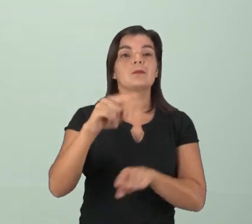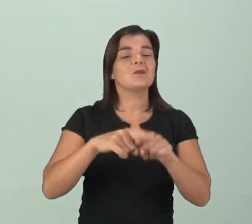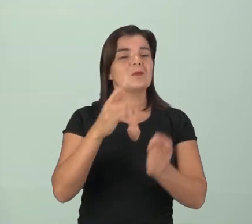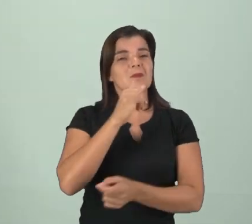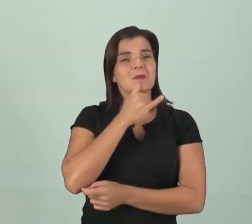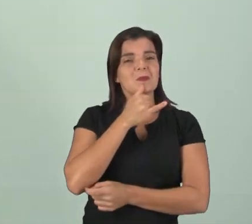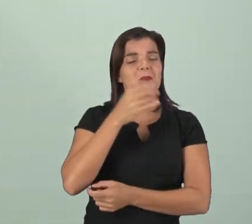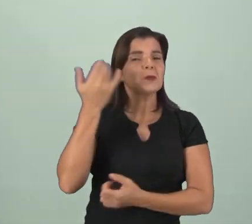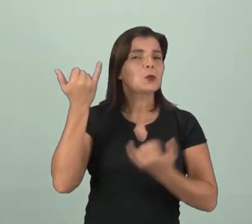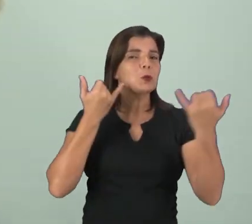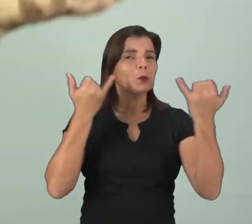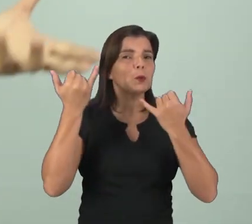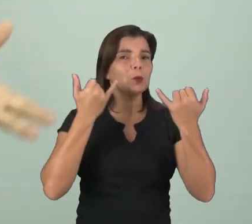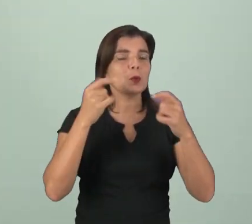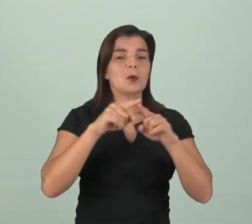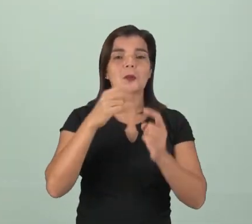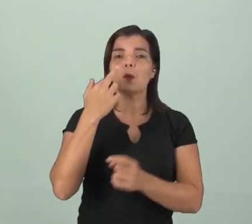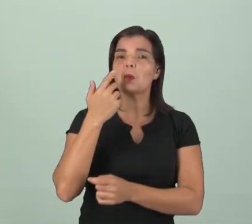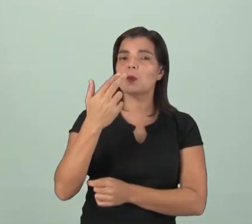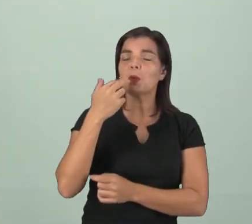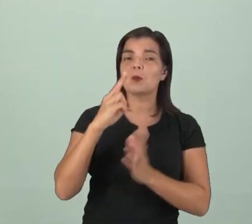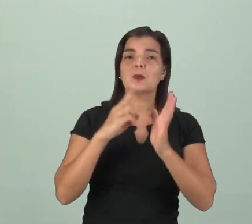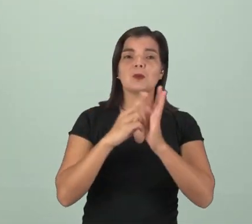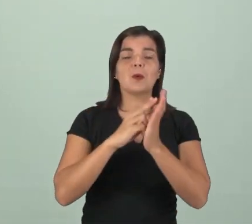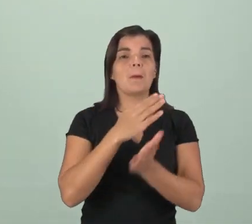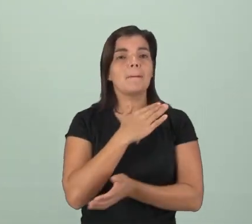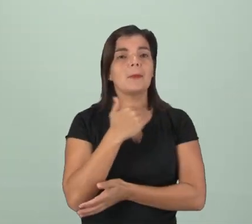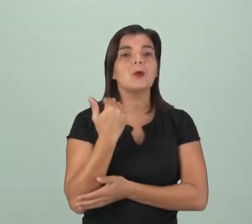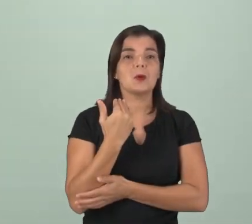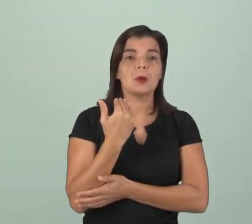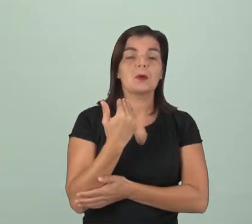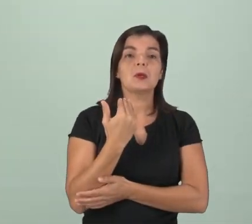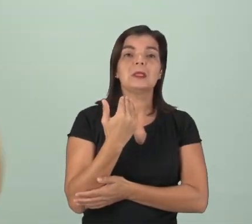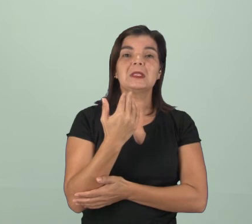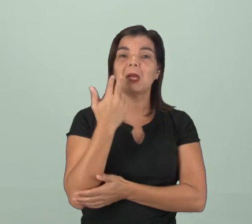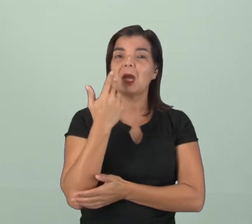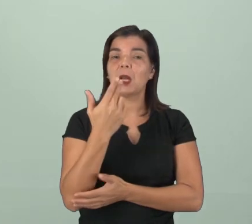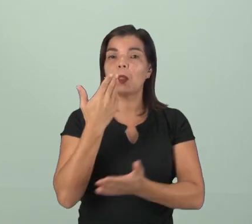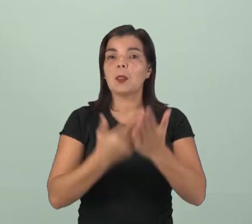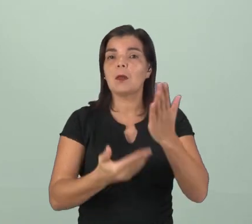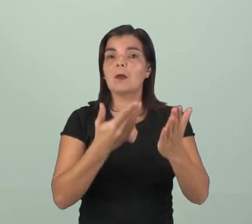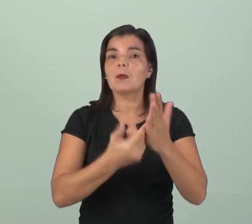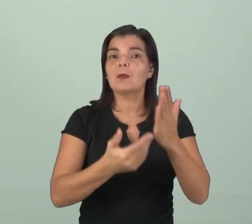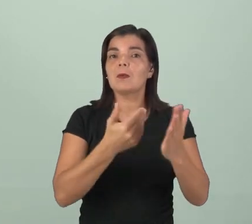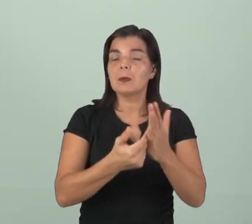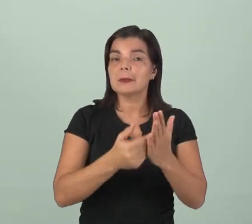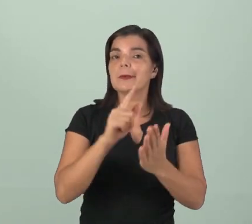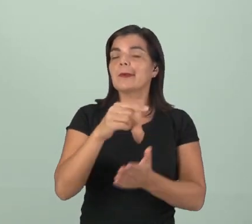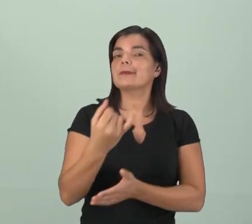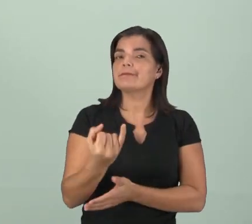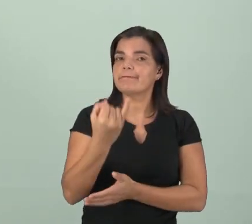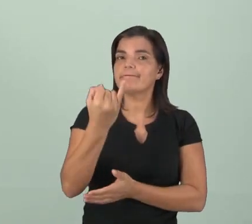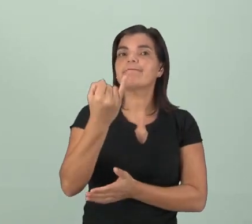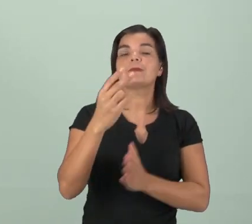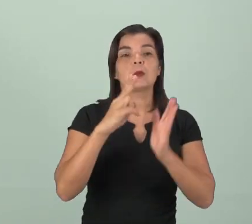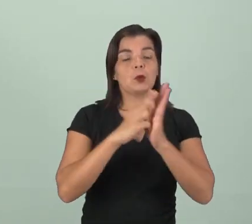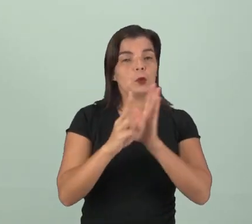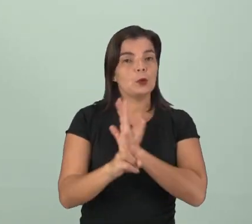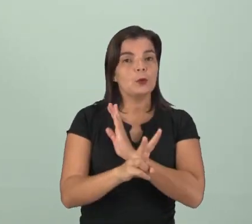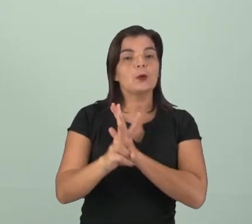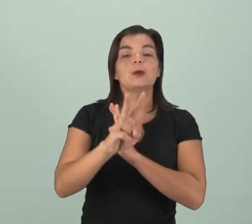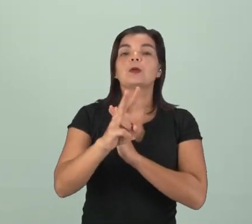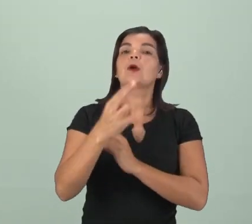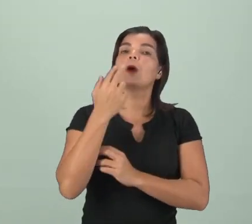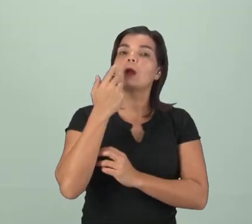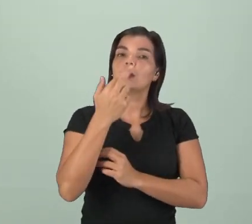gente ouve dizer que o último falante de uma língua indígena faleceu, que aquela língua está se perdendo. É importante que o indígena valorize a